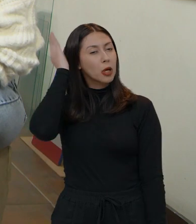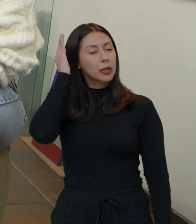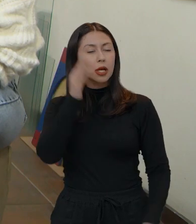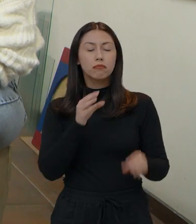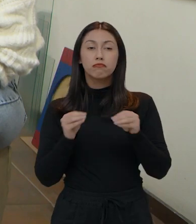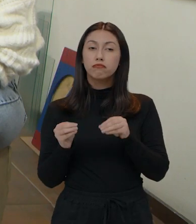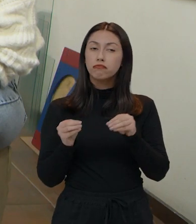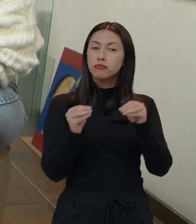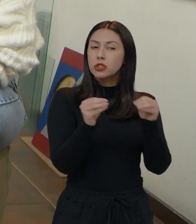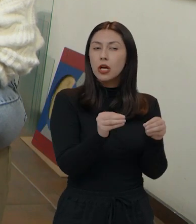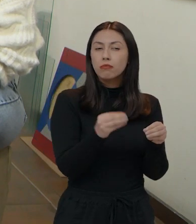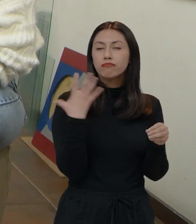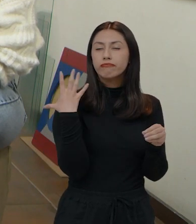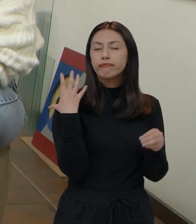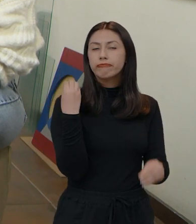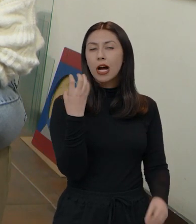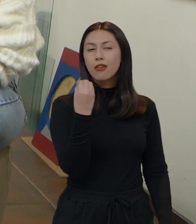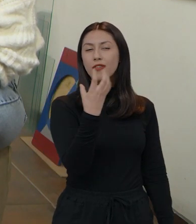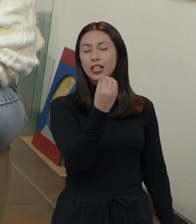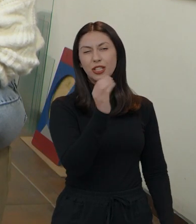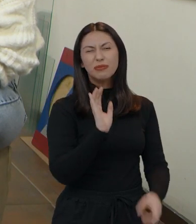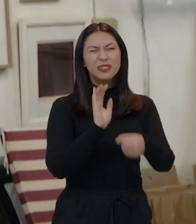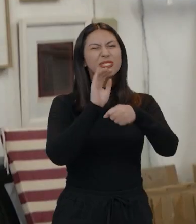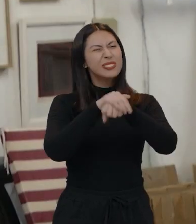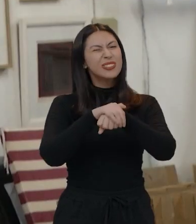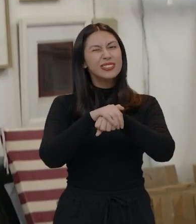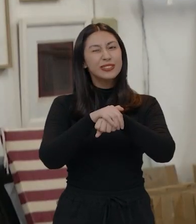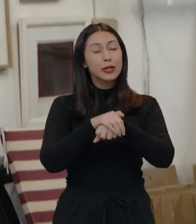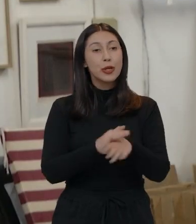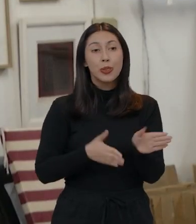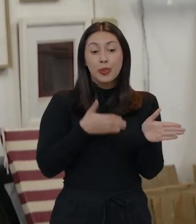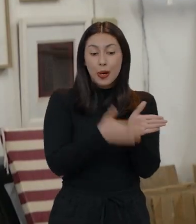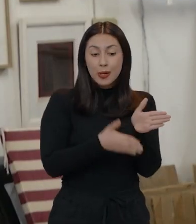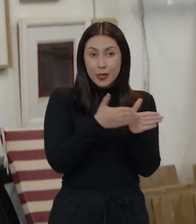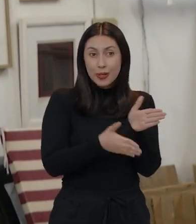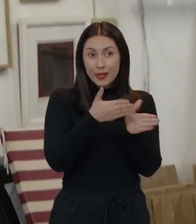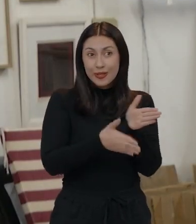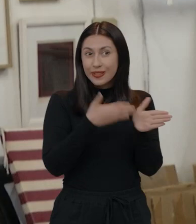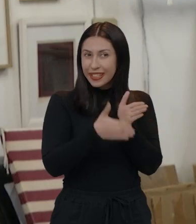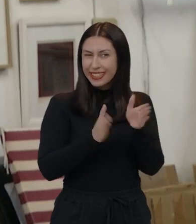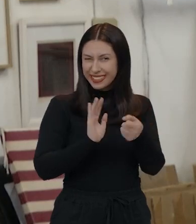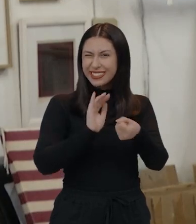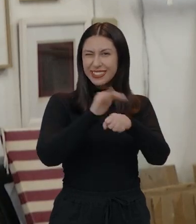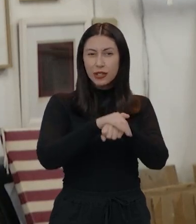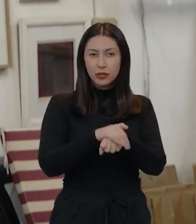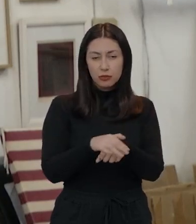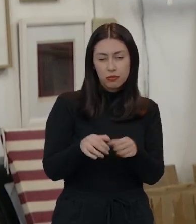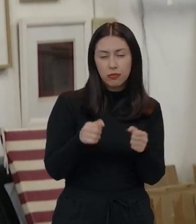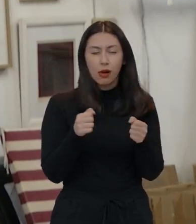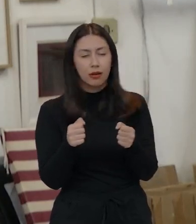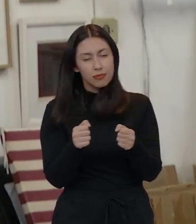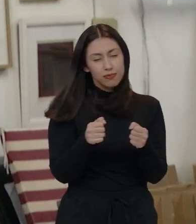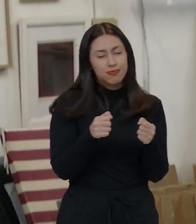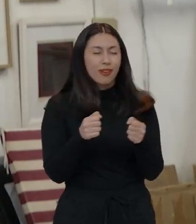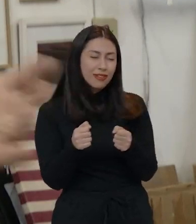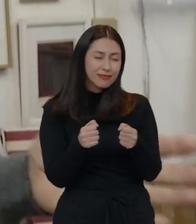irmão viajamos de noite no trem noturno, que chamava. A gente ia chacoalhando assim, daqui até o Rio